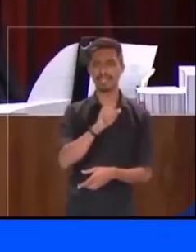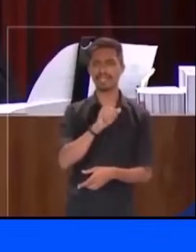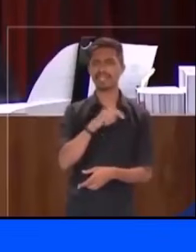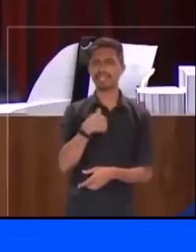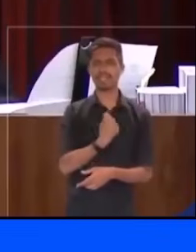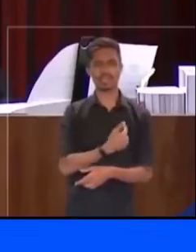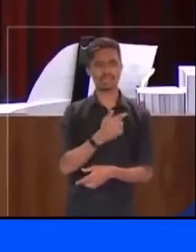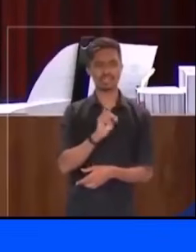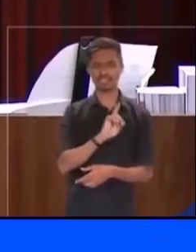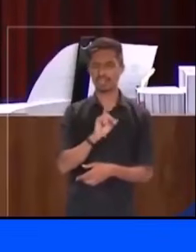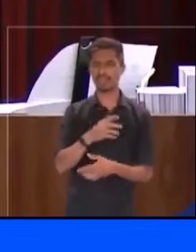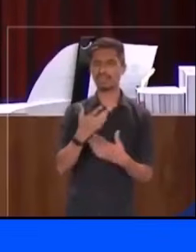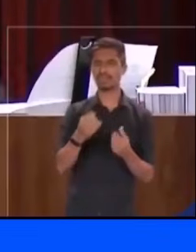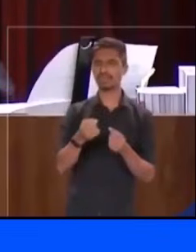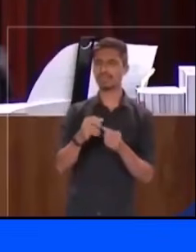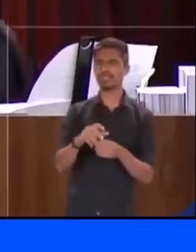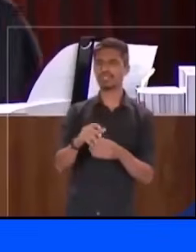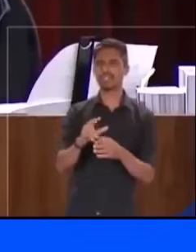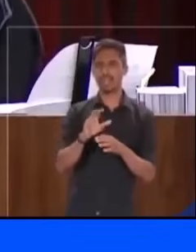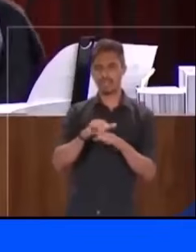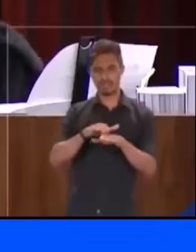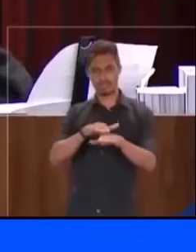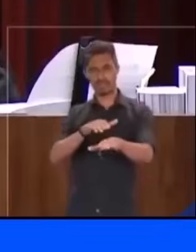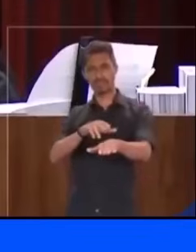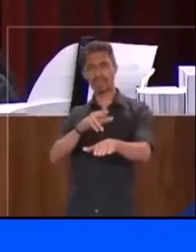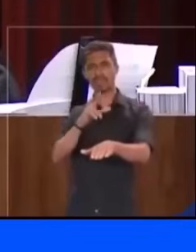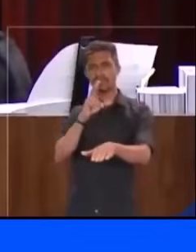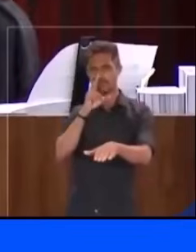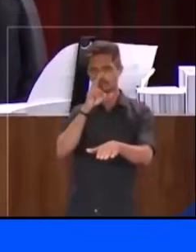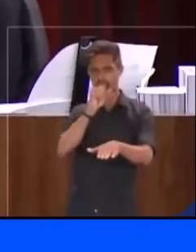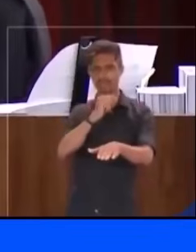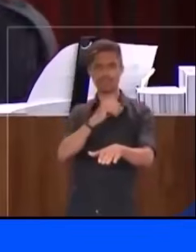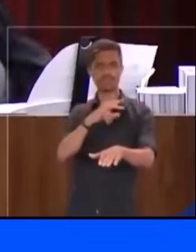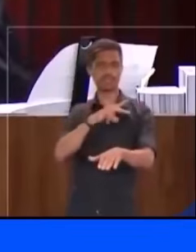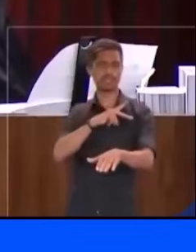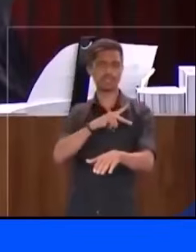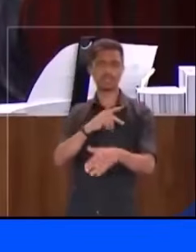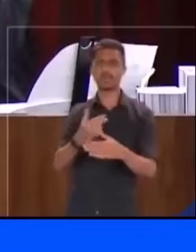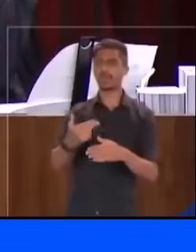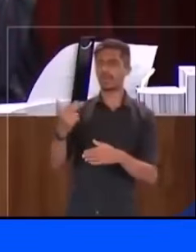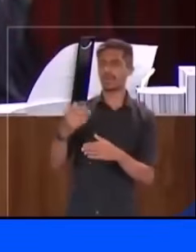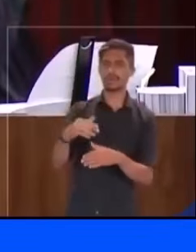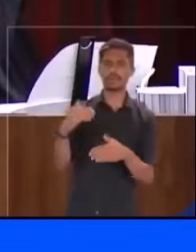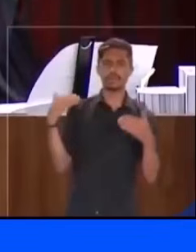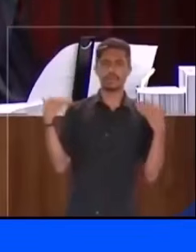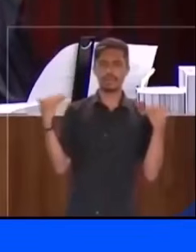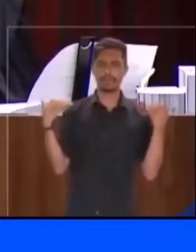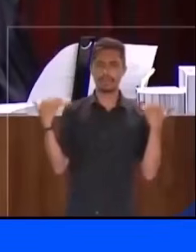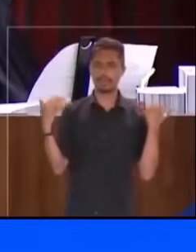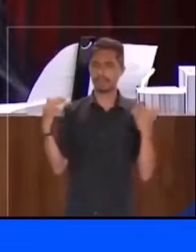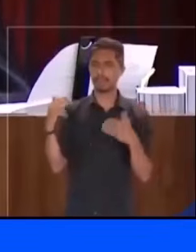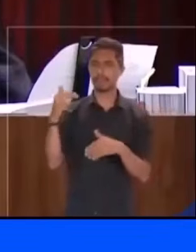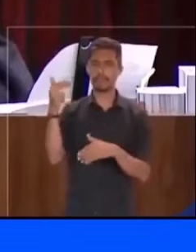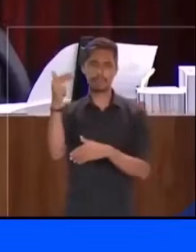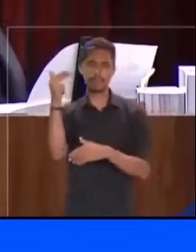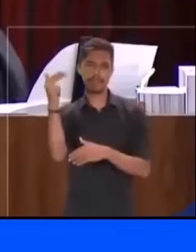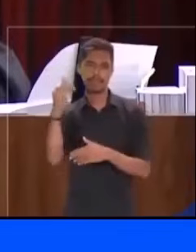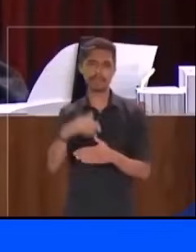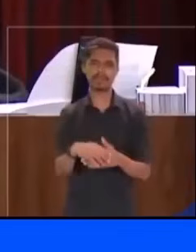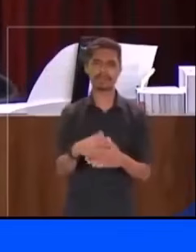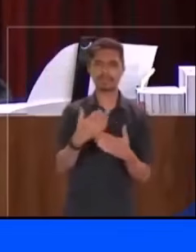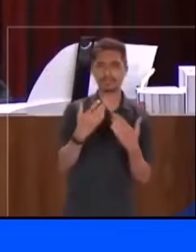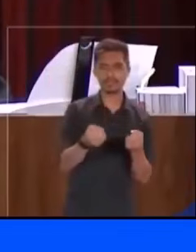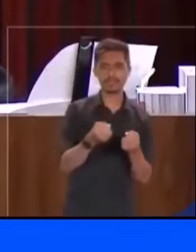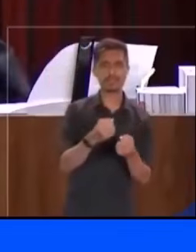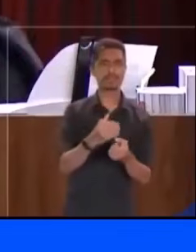nossas forças privadas. Vamos pedir uns tiros para a Marinha, vamos pedir os paraquedistas, vamos